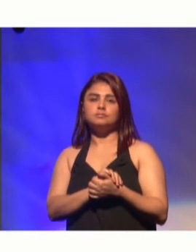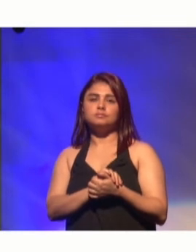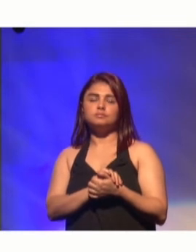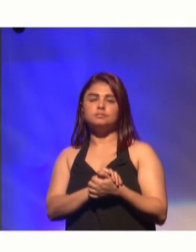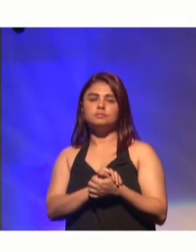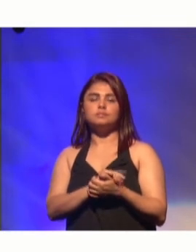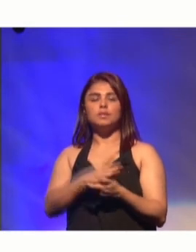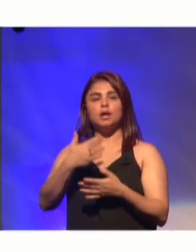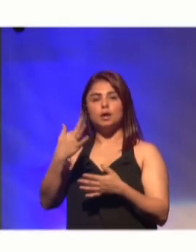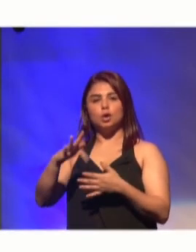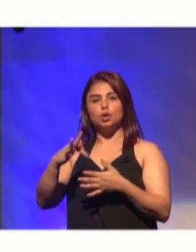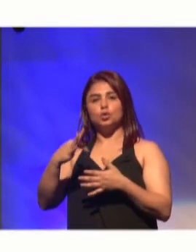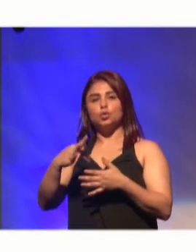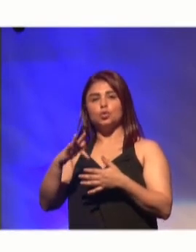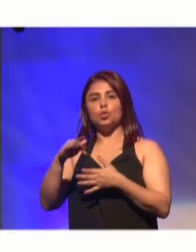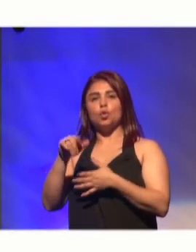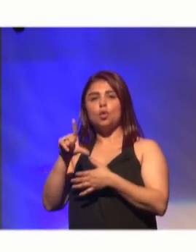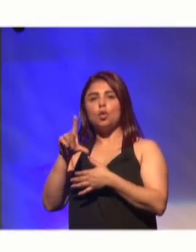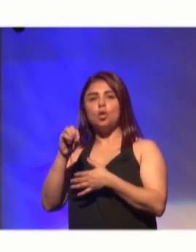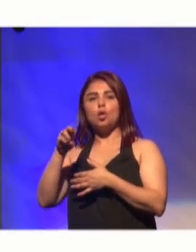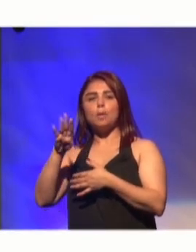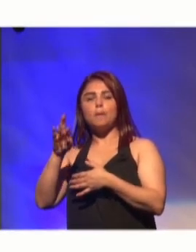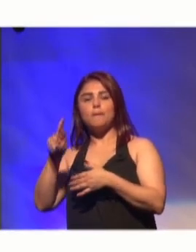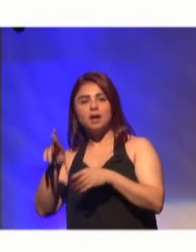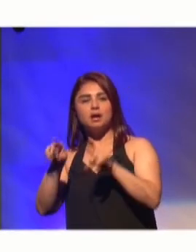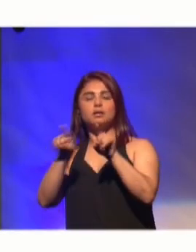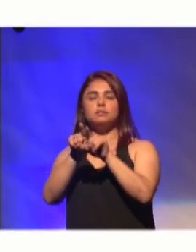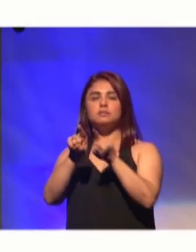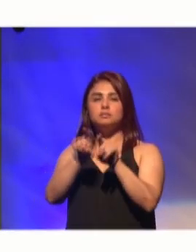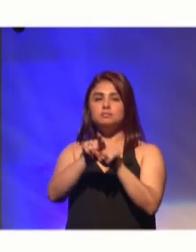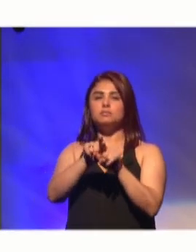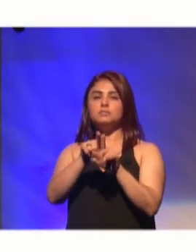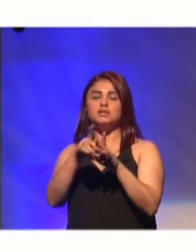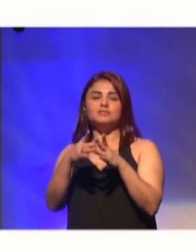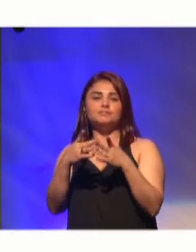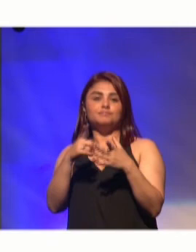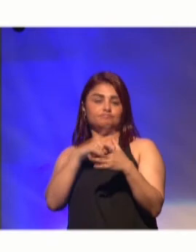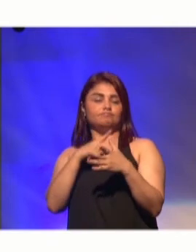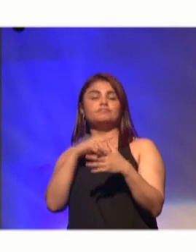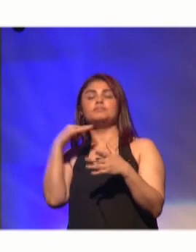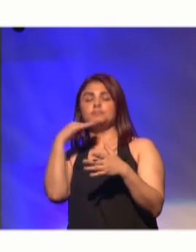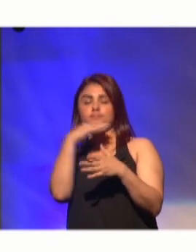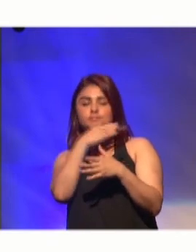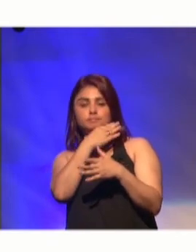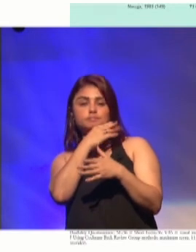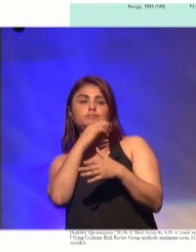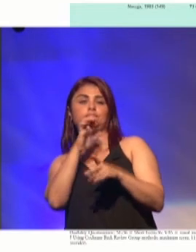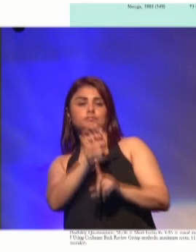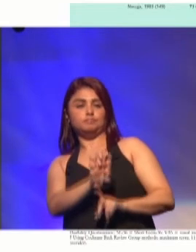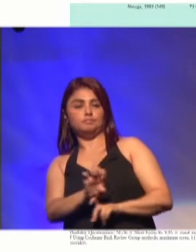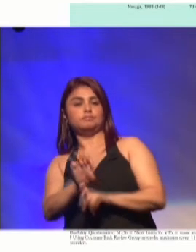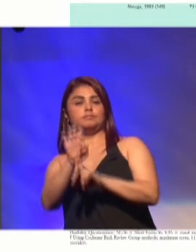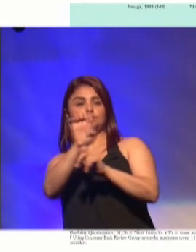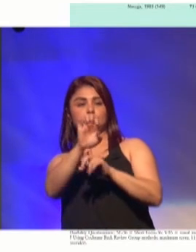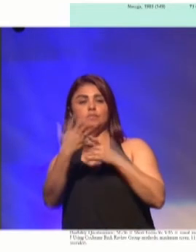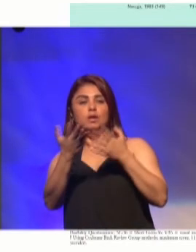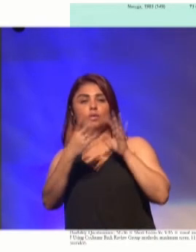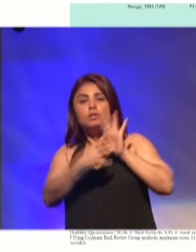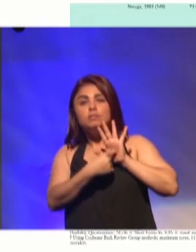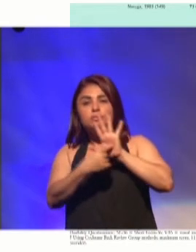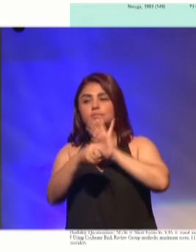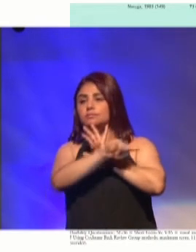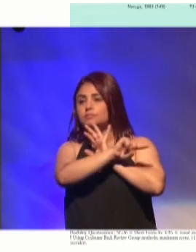Na dor lombar inespecífica, também tem uma evidência razoável. E eu queria mostrar